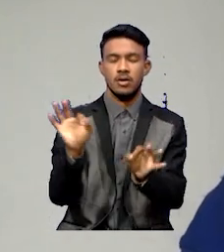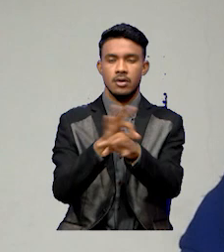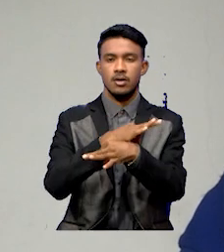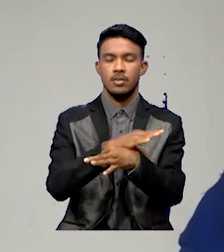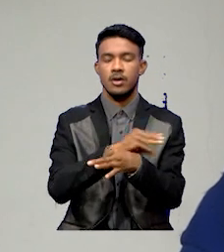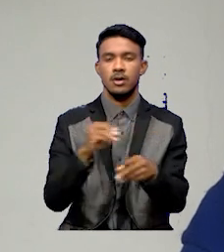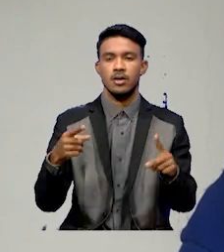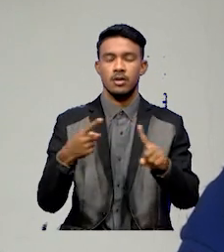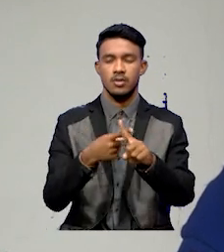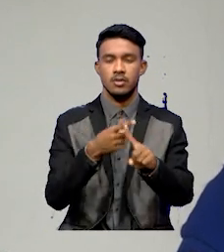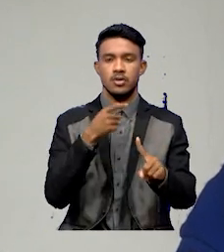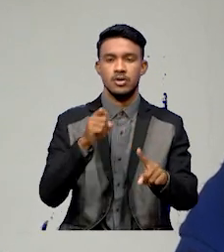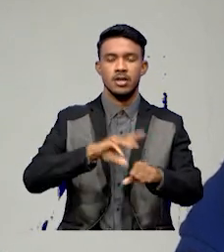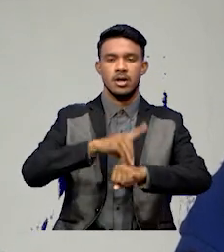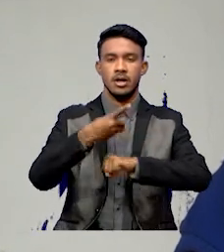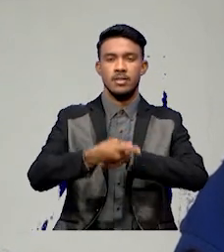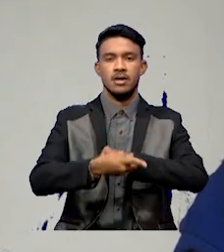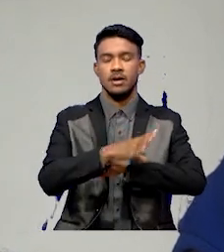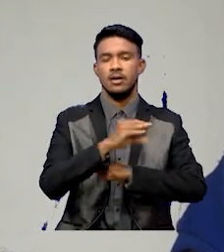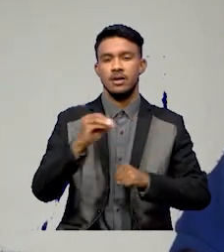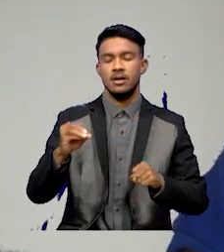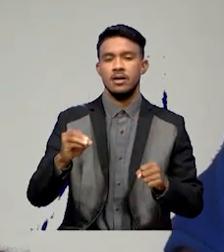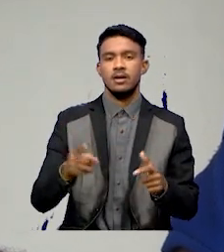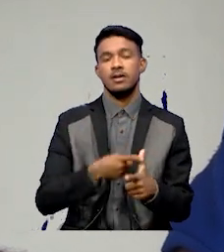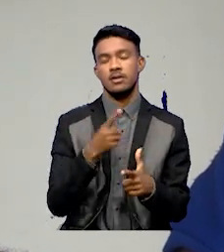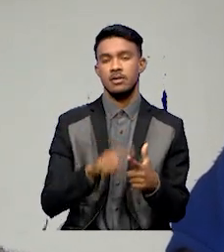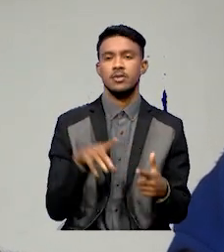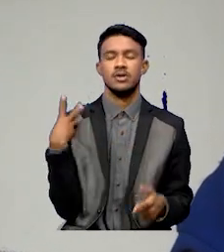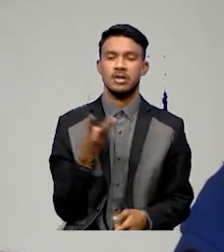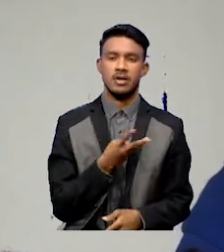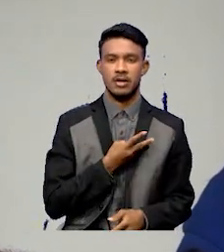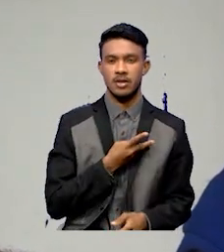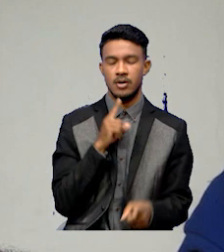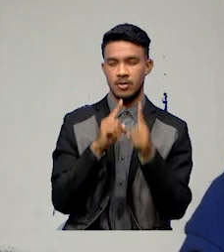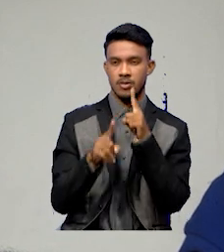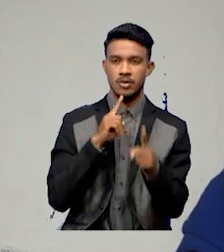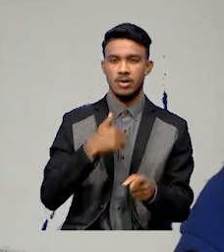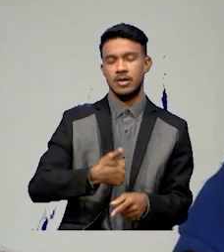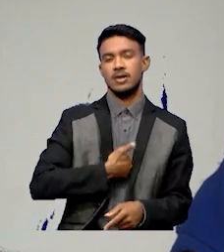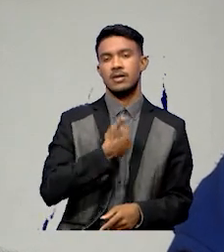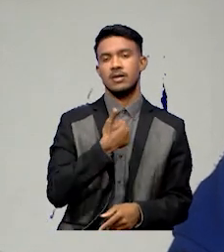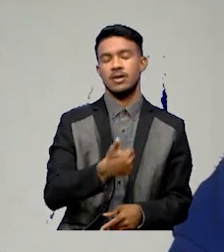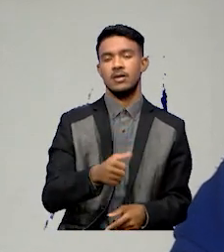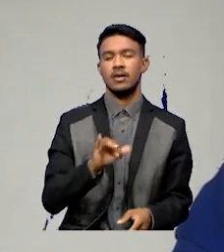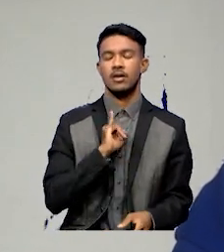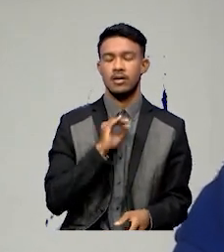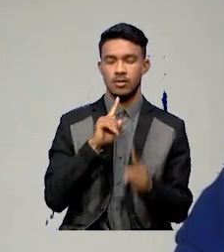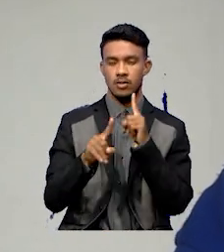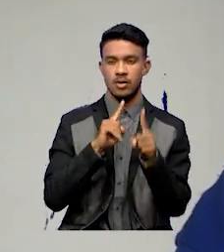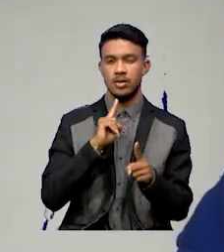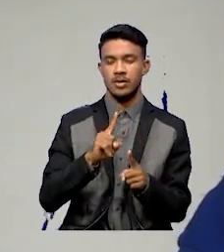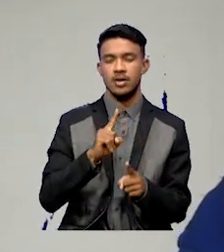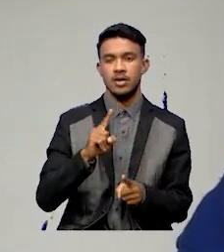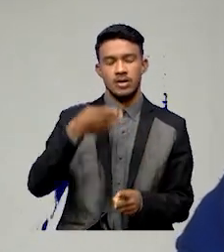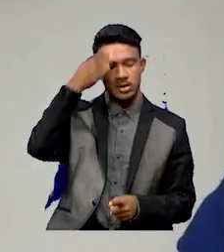Posisi kalamidade, i depois ite introdus tau kolio nasior diras direktur jeral,